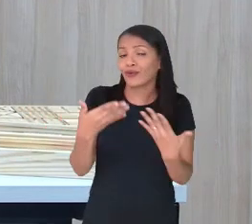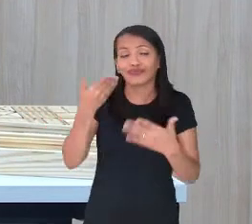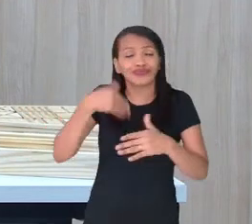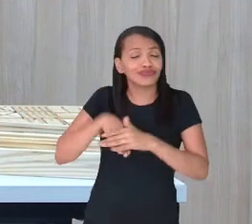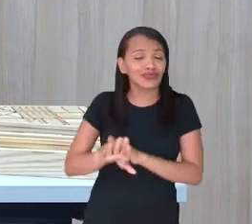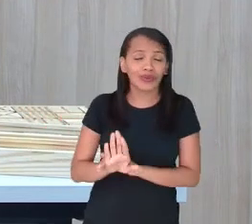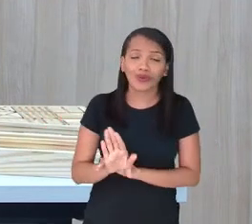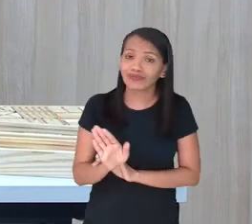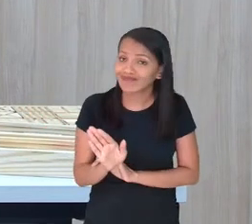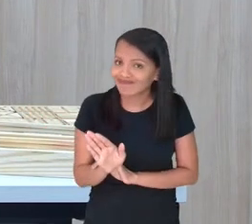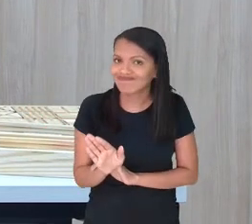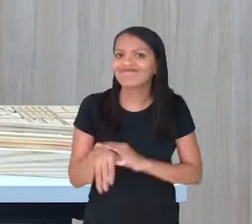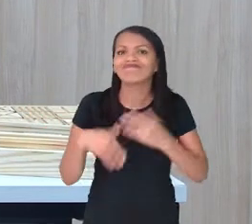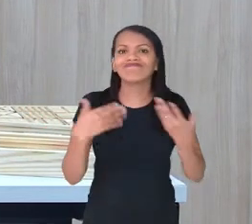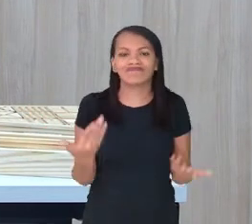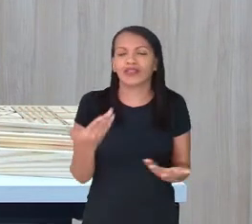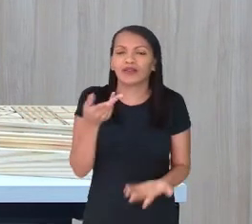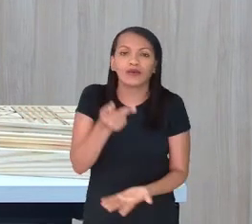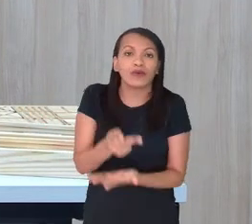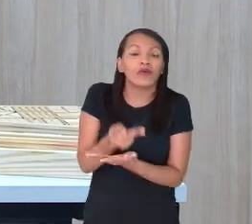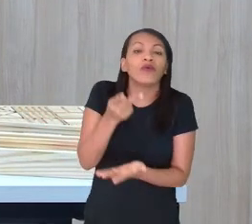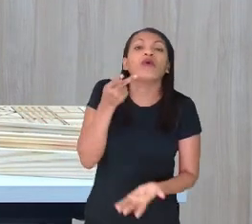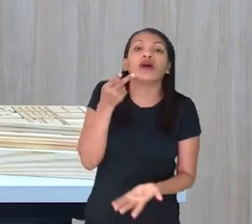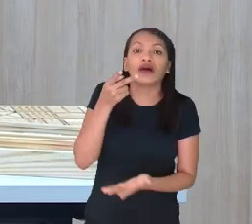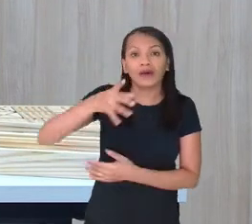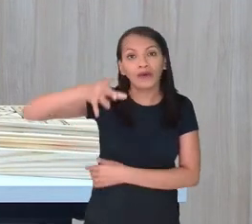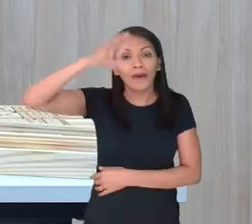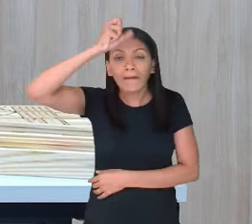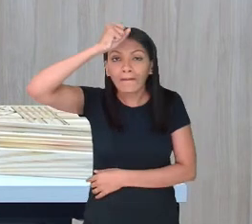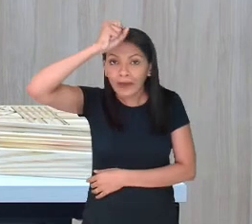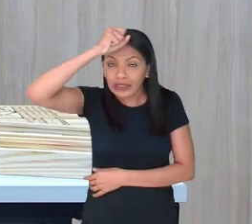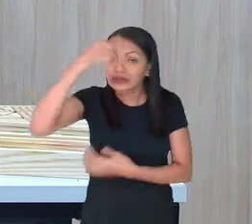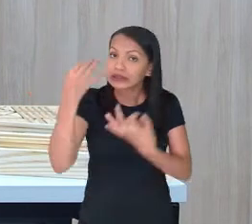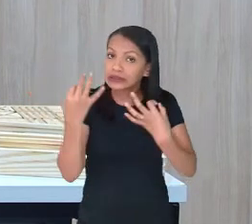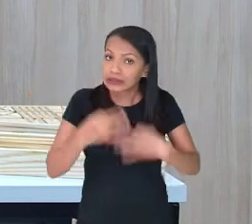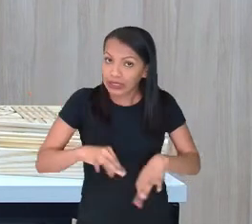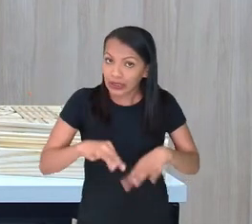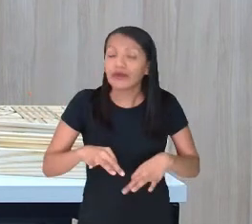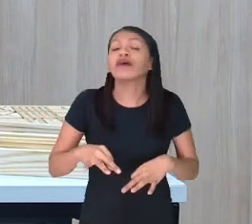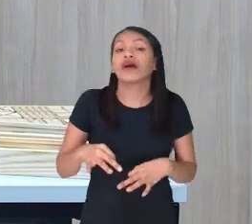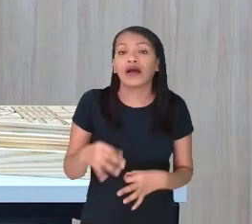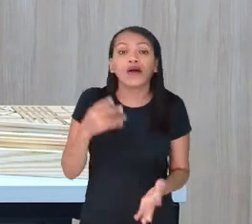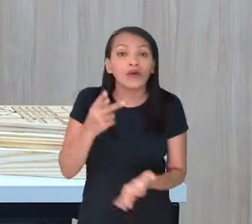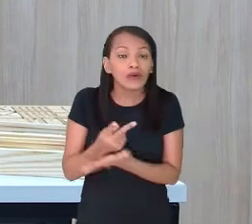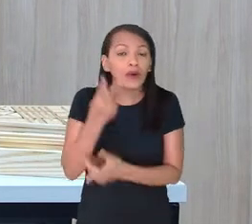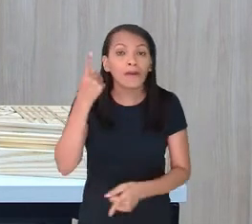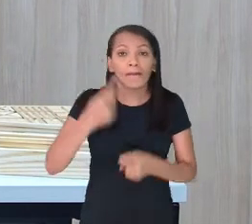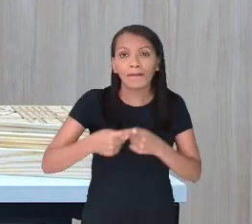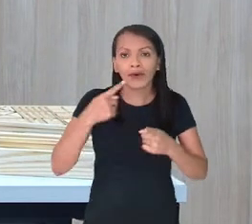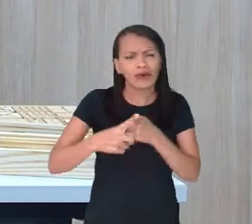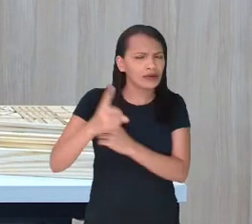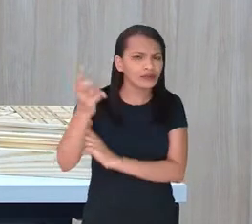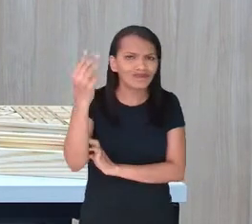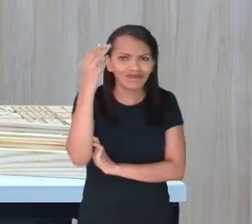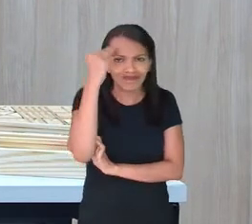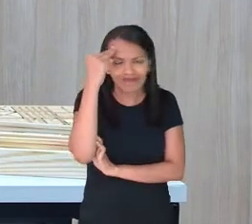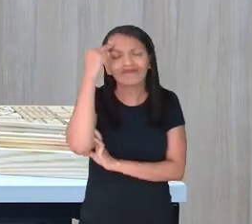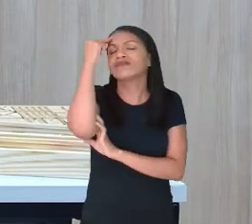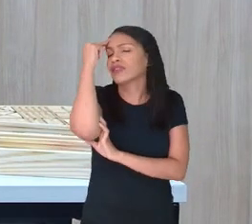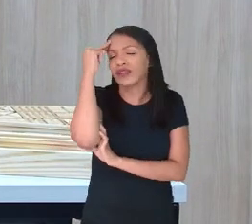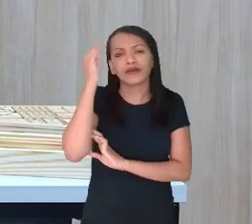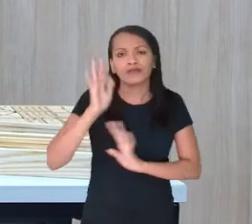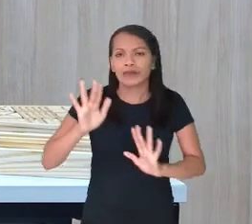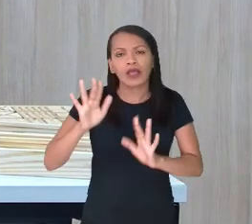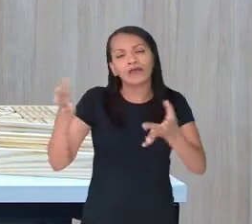guardou. Então, ali não aconteceu a aprendizagem que deveria acontecer, porque a memória ali, ela